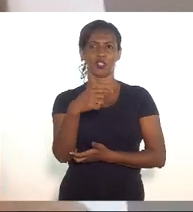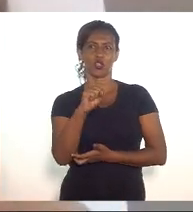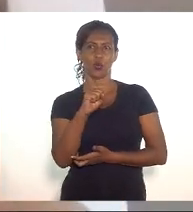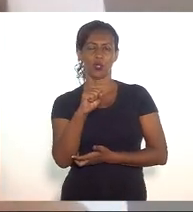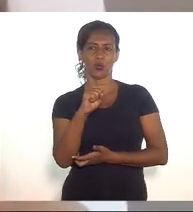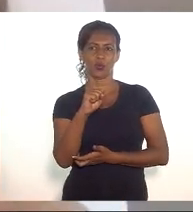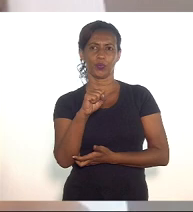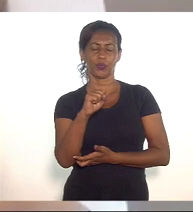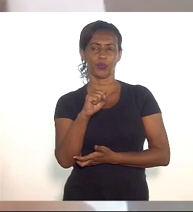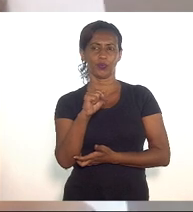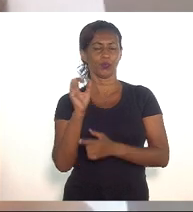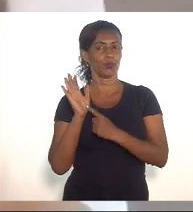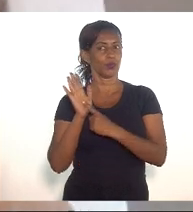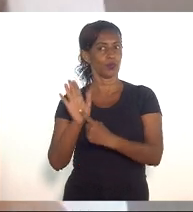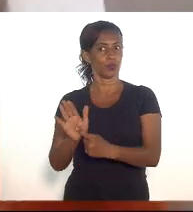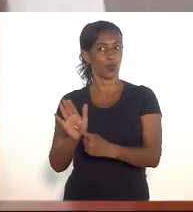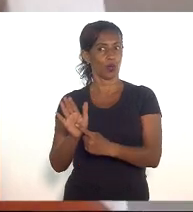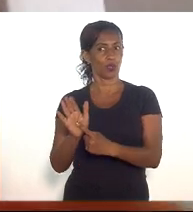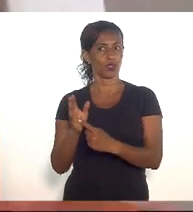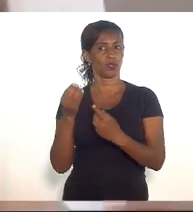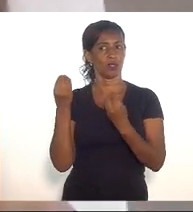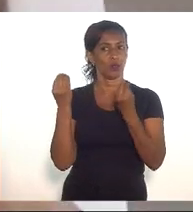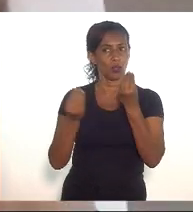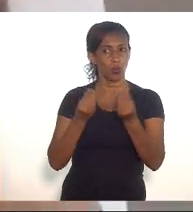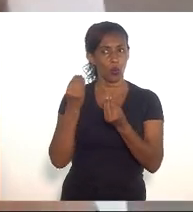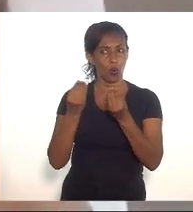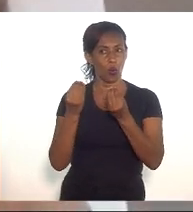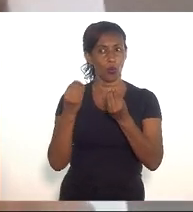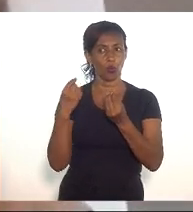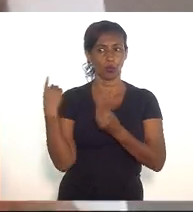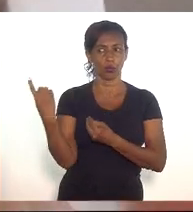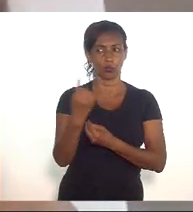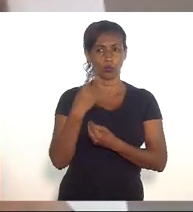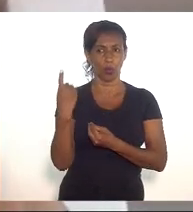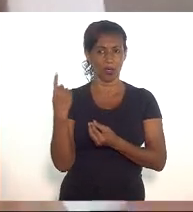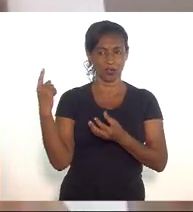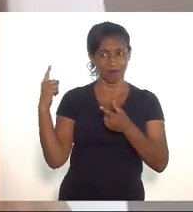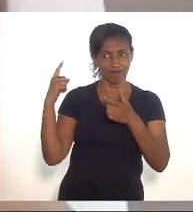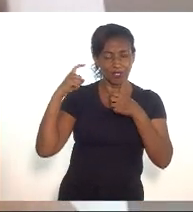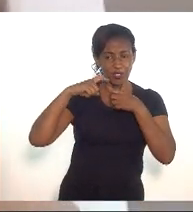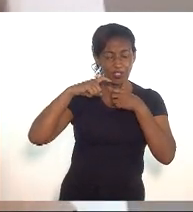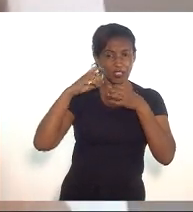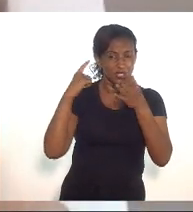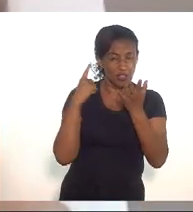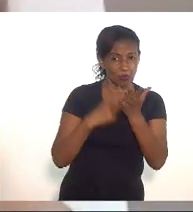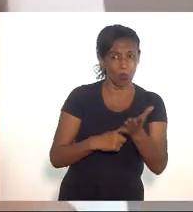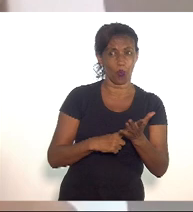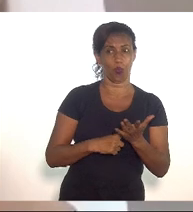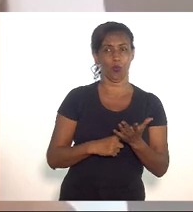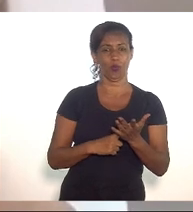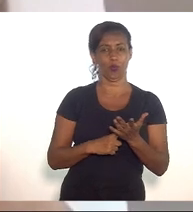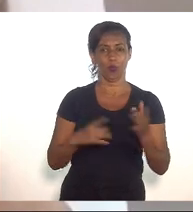mostra o quão estamos nós conectados, Poder Executivo, Poder